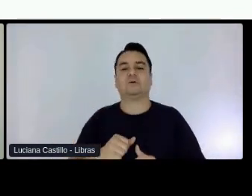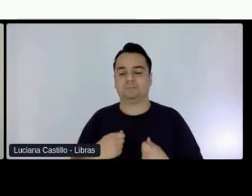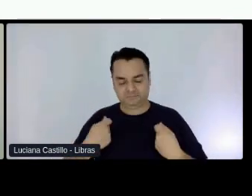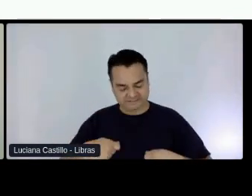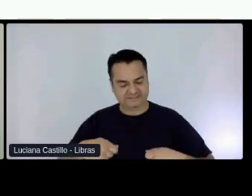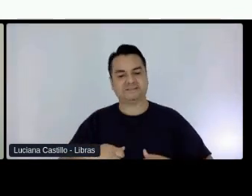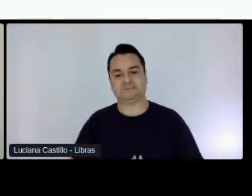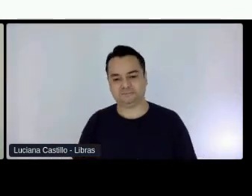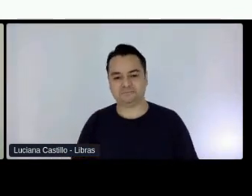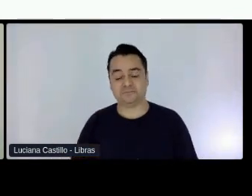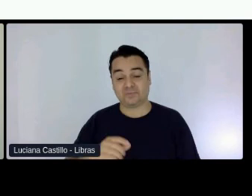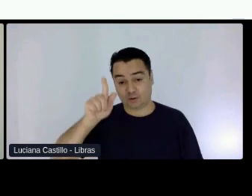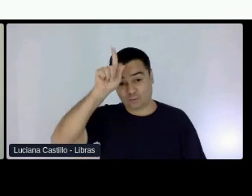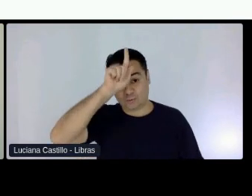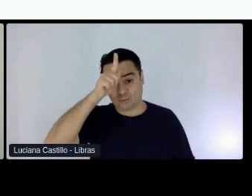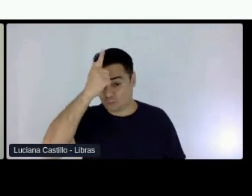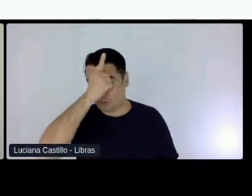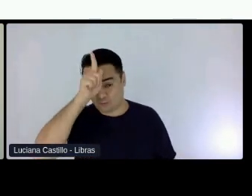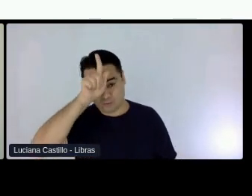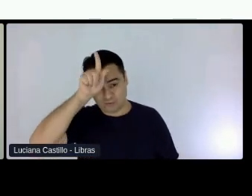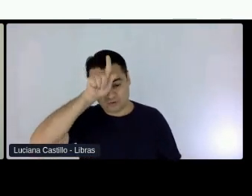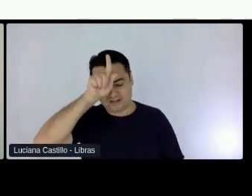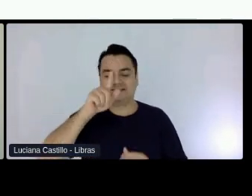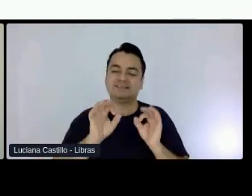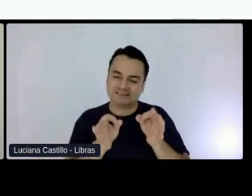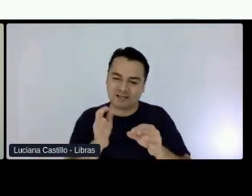aí. Incluir é um ato de coragem, né?